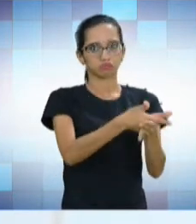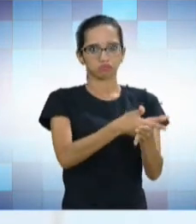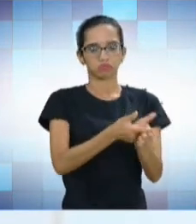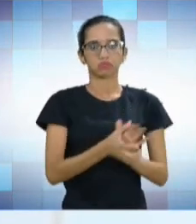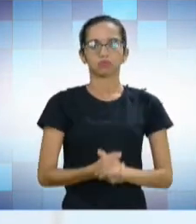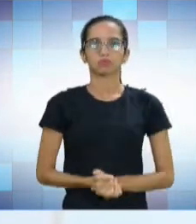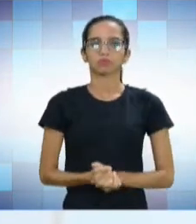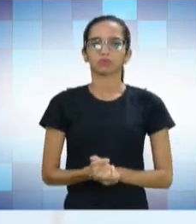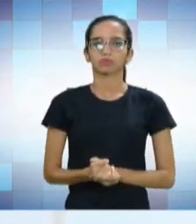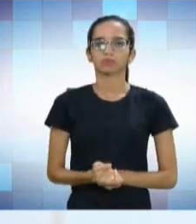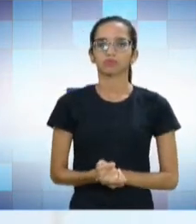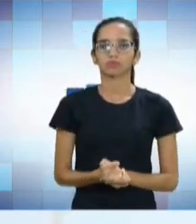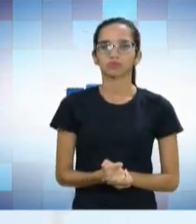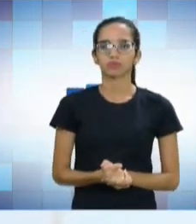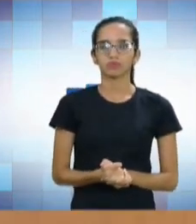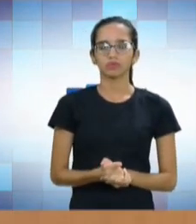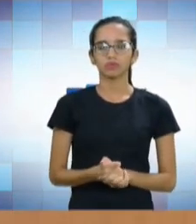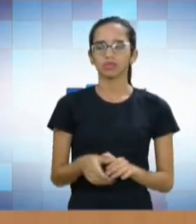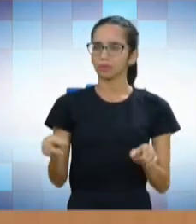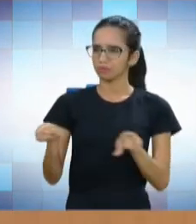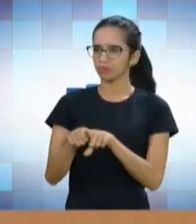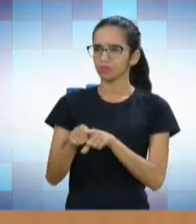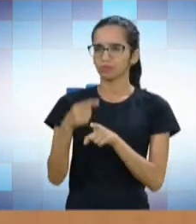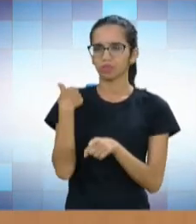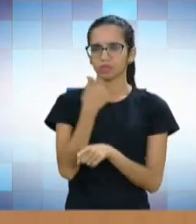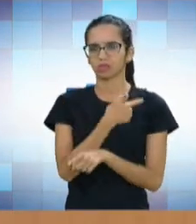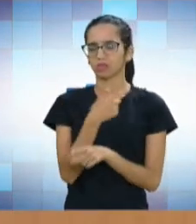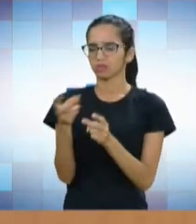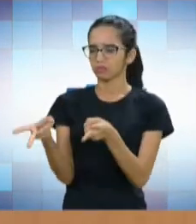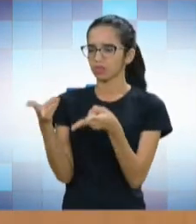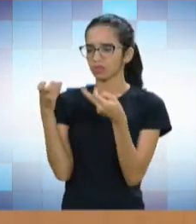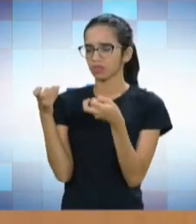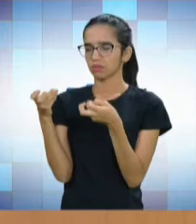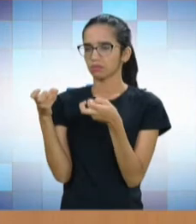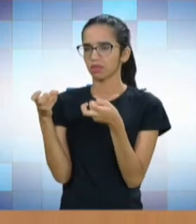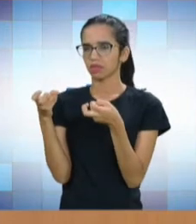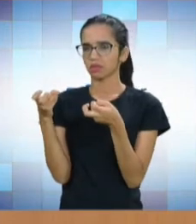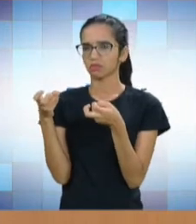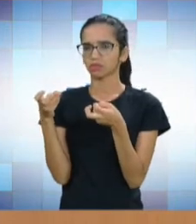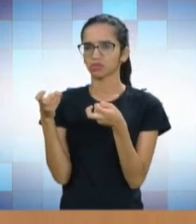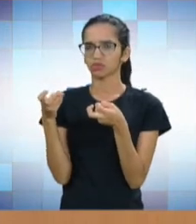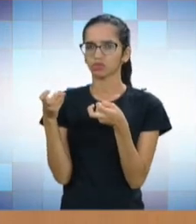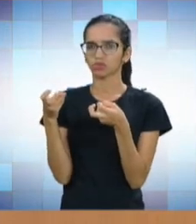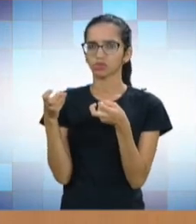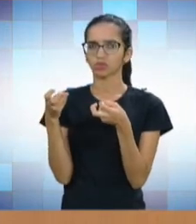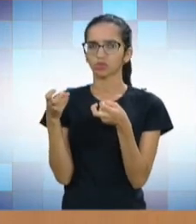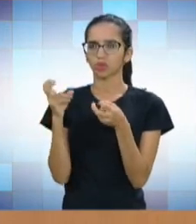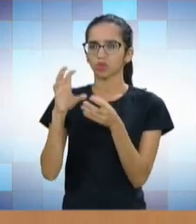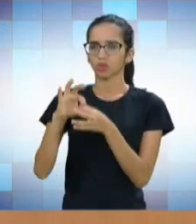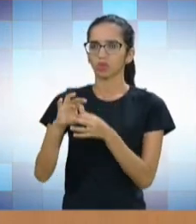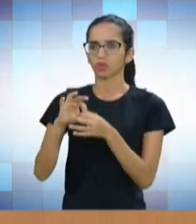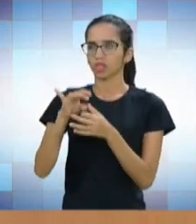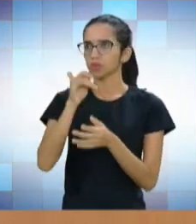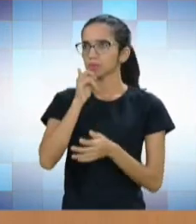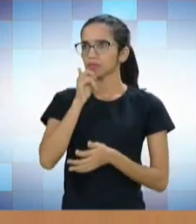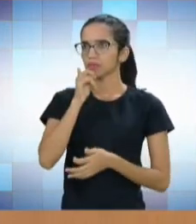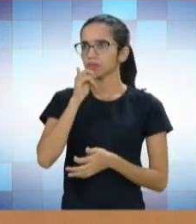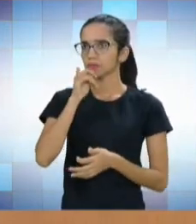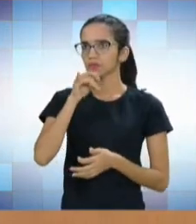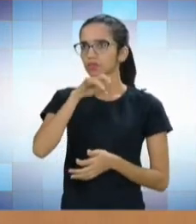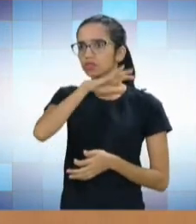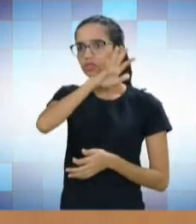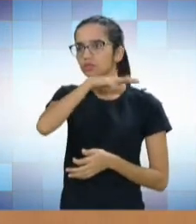uma coisa também que chama a atenção nessa área secretário de de